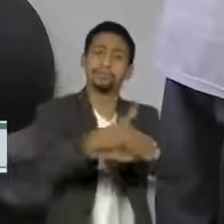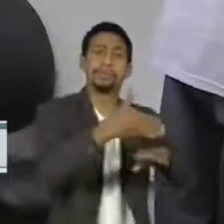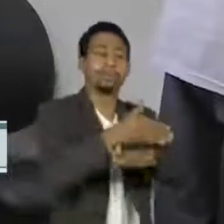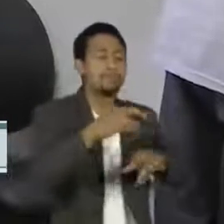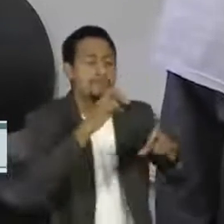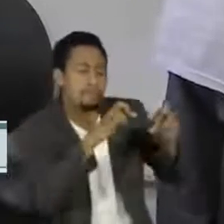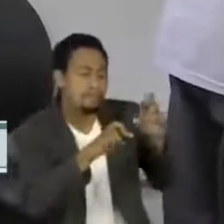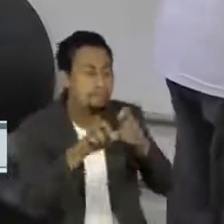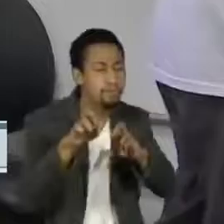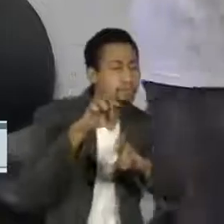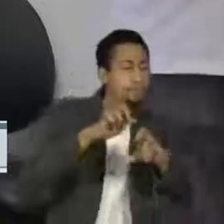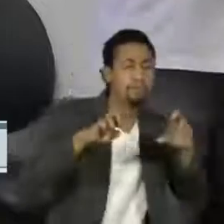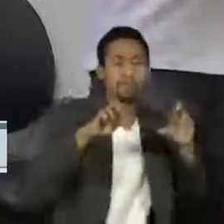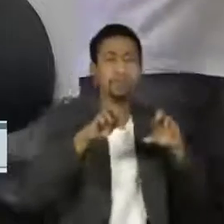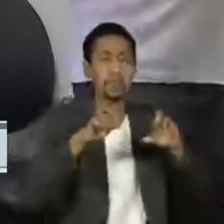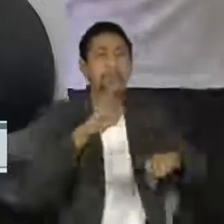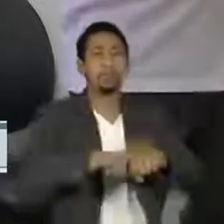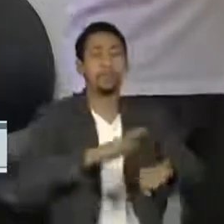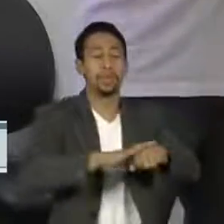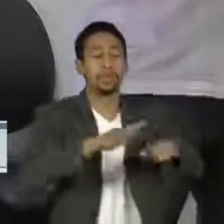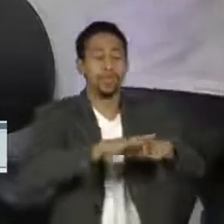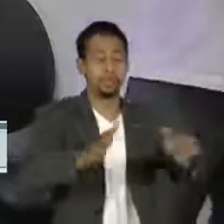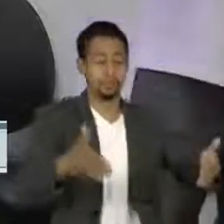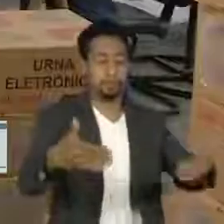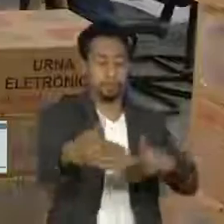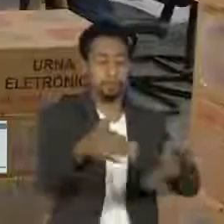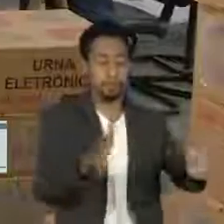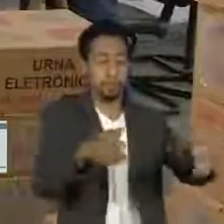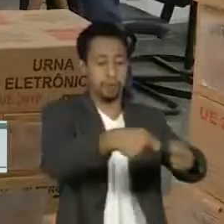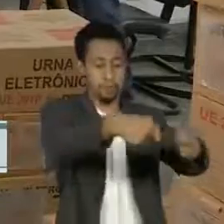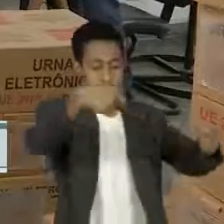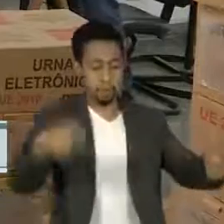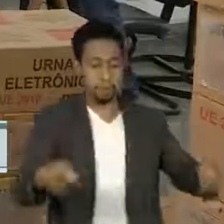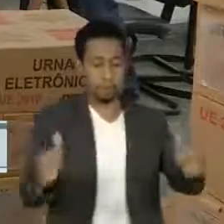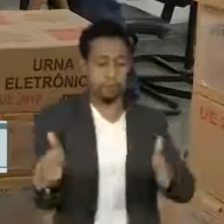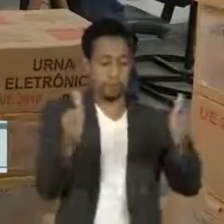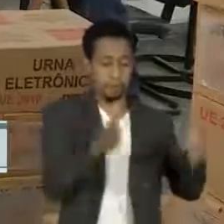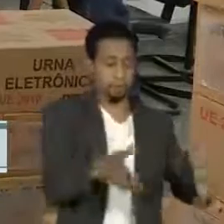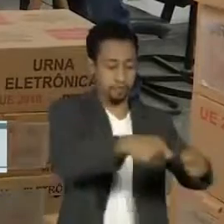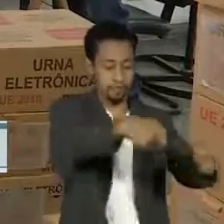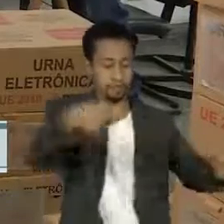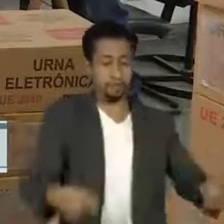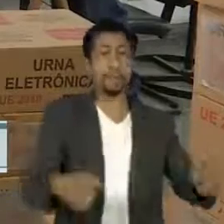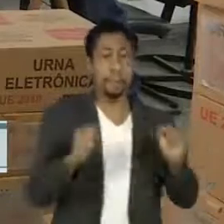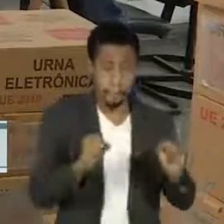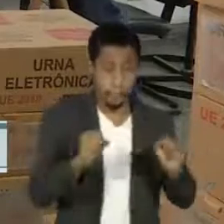essa cerimônia, né, de lacração e geração das mídias. Depois desse processo, os